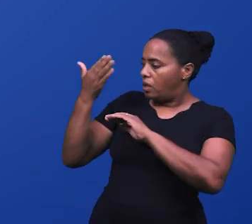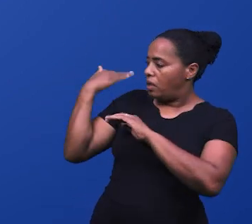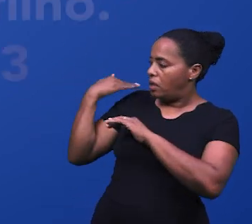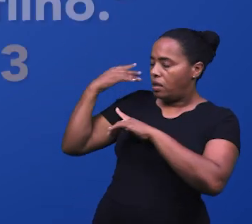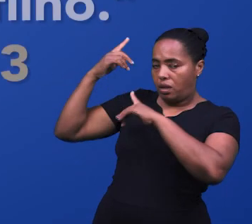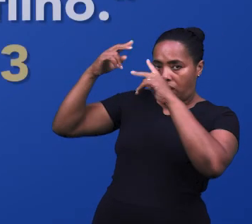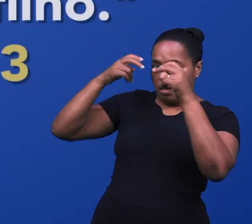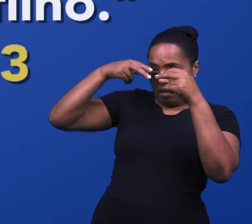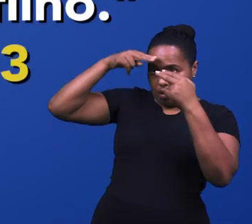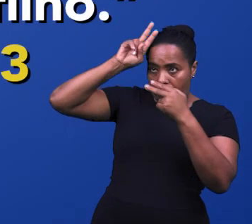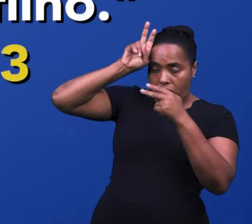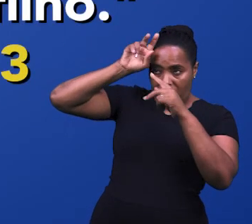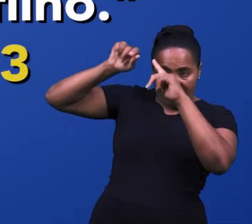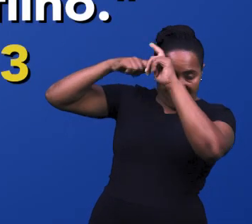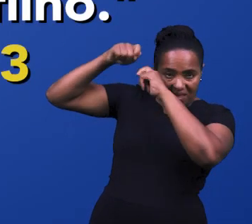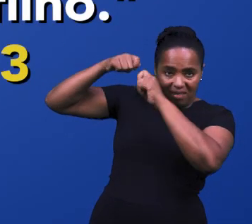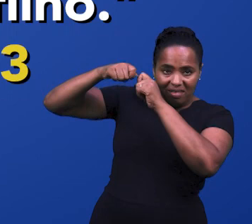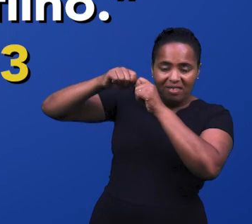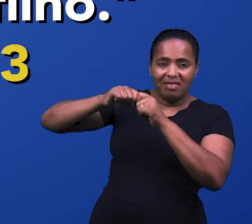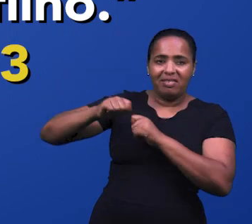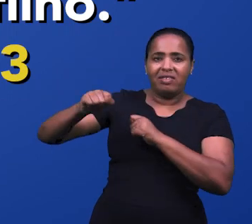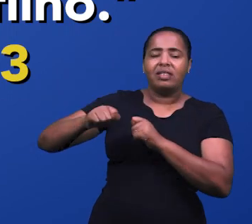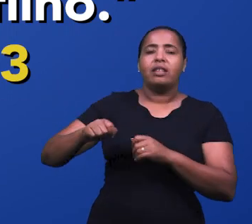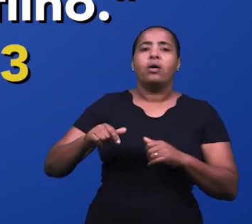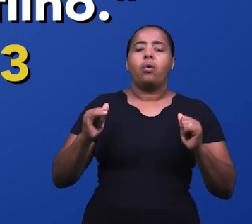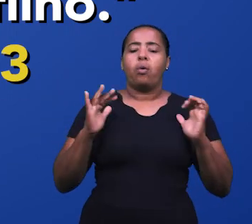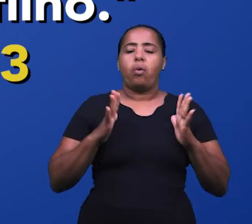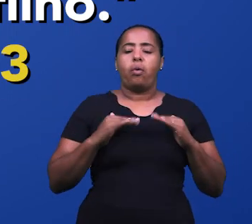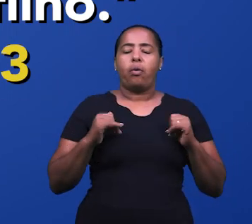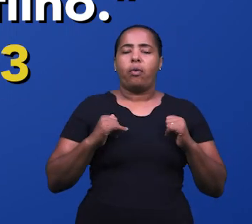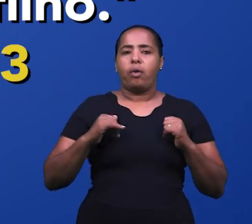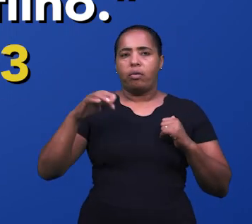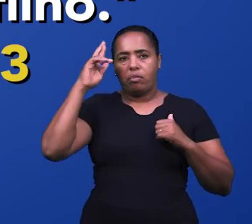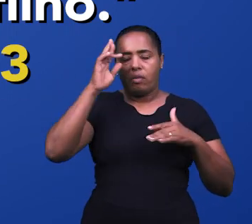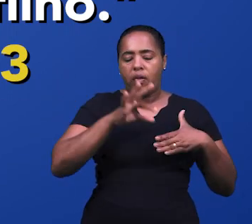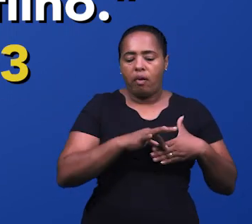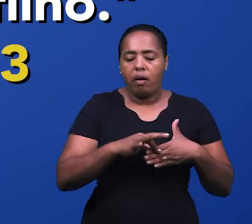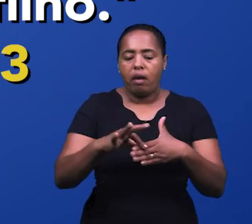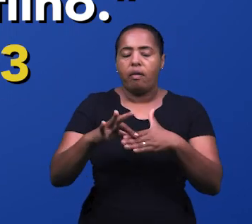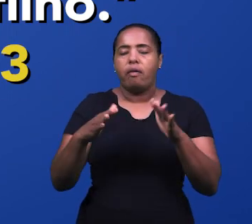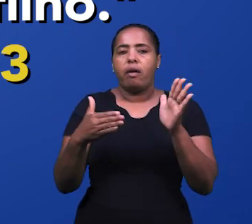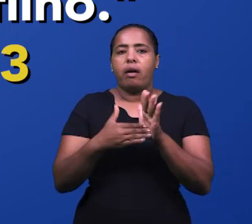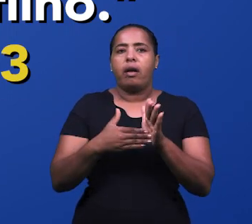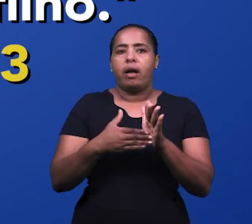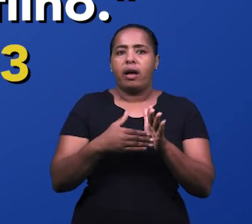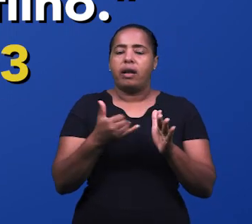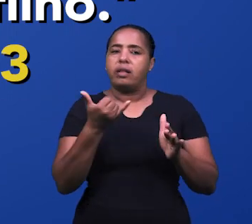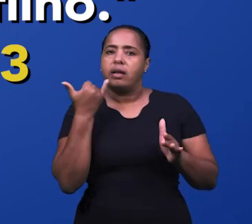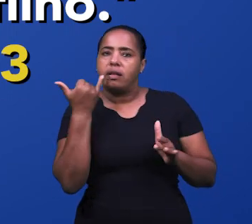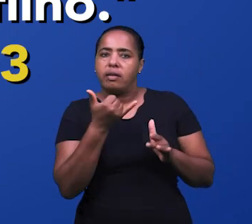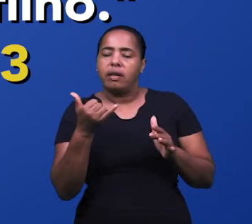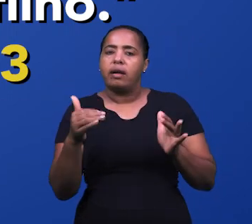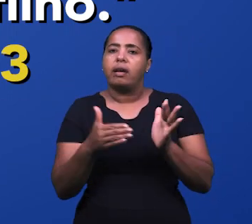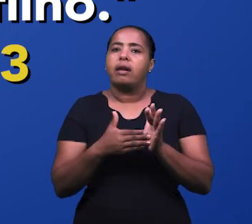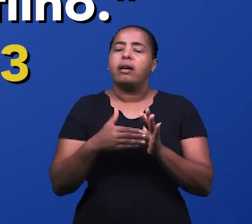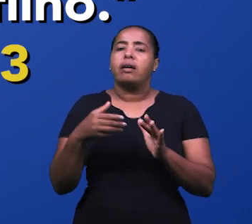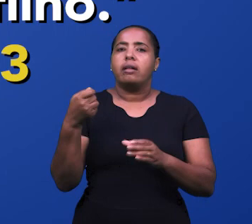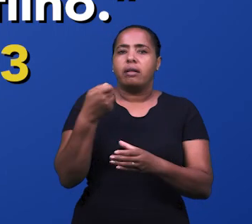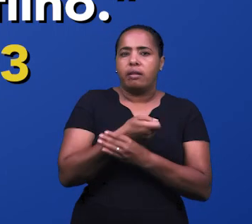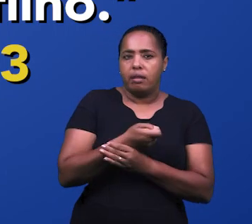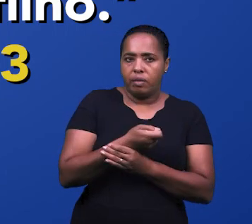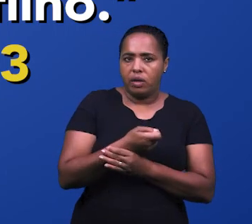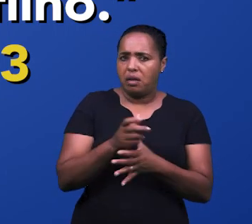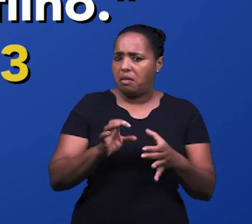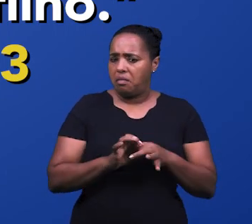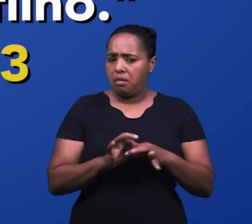verso 13. O anjo do Senhor levou esse cordeiro até Isaac e a Abraão. Ele não permitiu